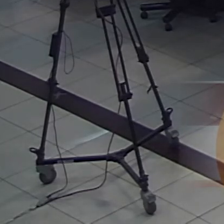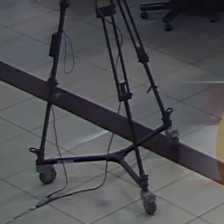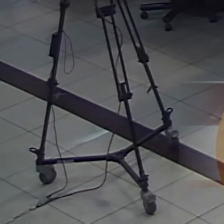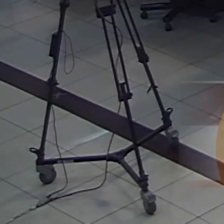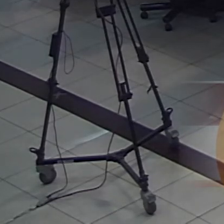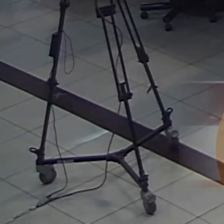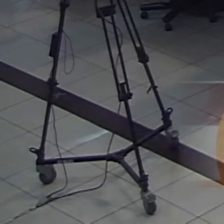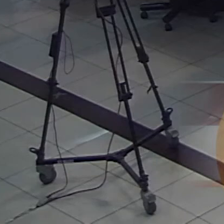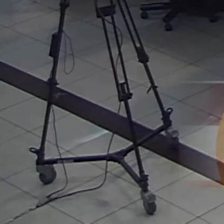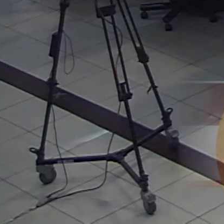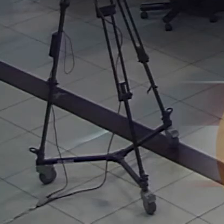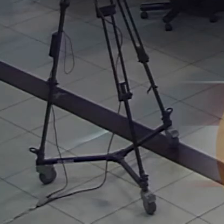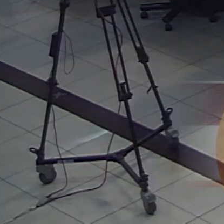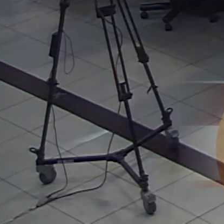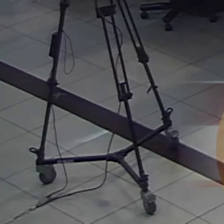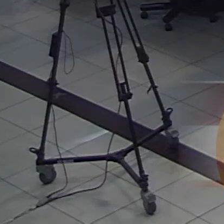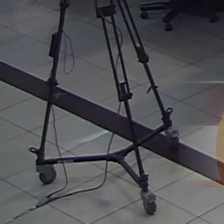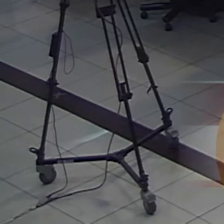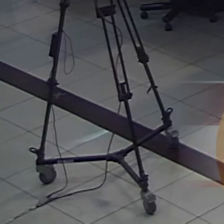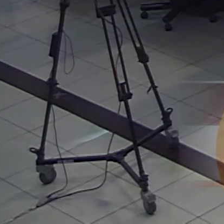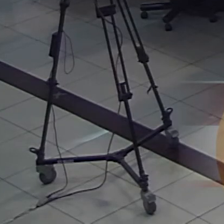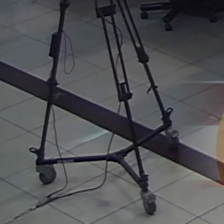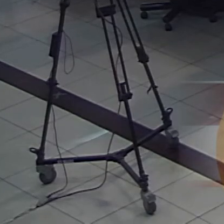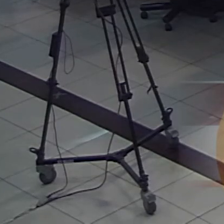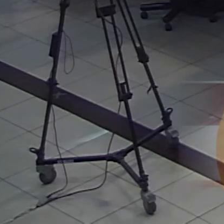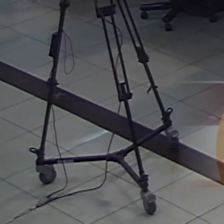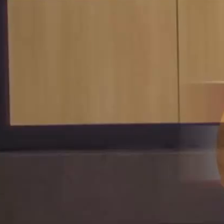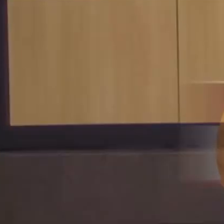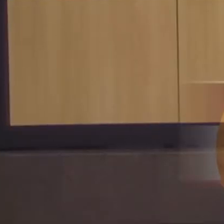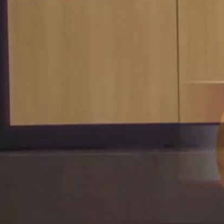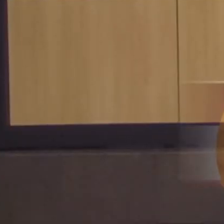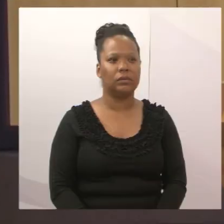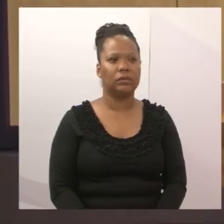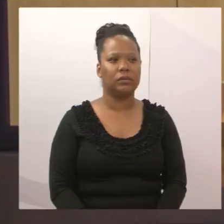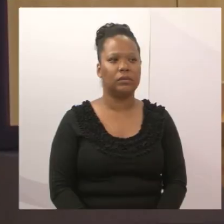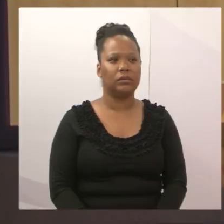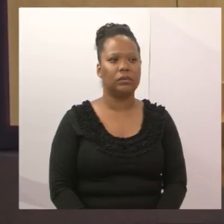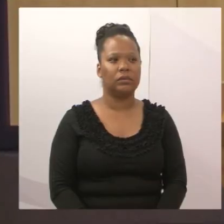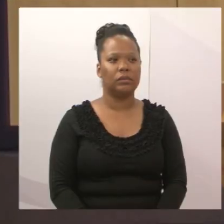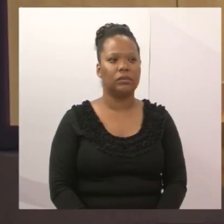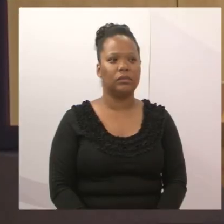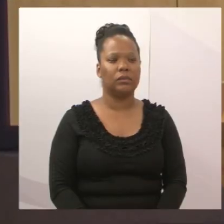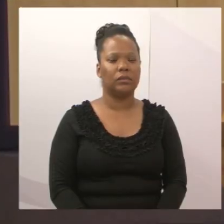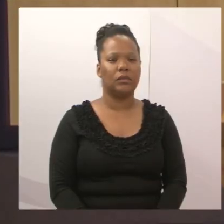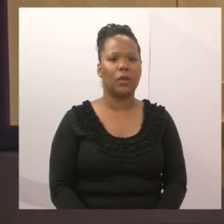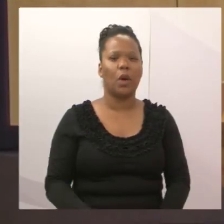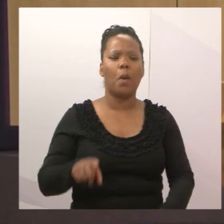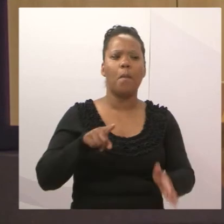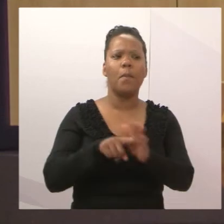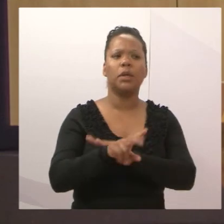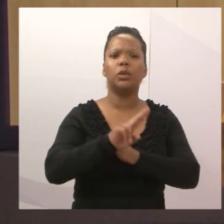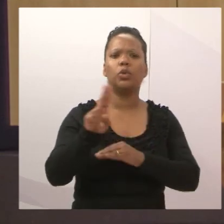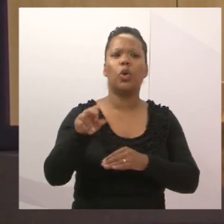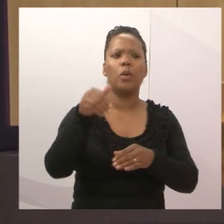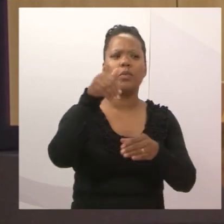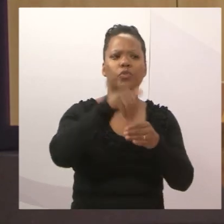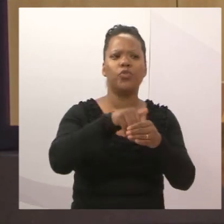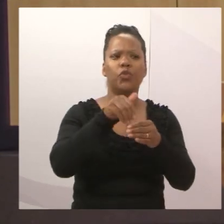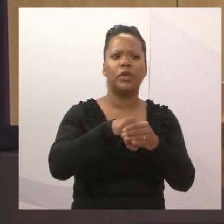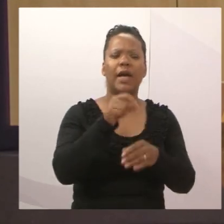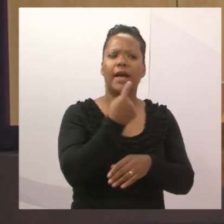Não havendo mais nenhum vereador desejando discutir a matéria, peço ao primeiro secretário que proceda à votação nominal do projeto na forma